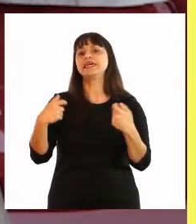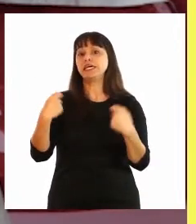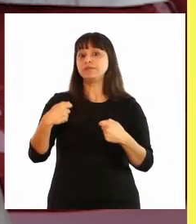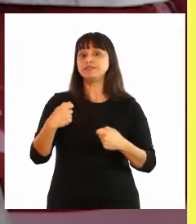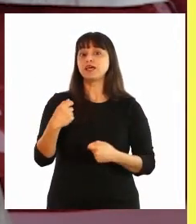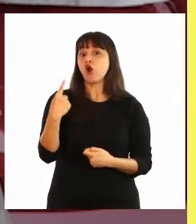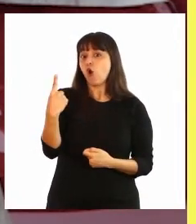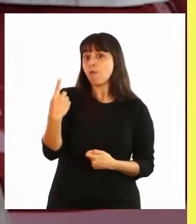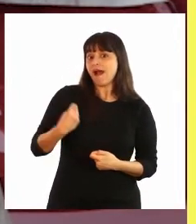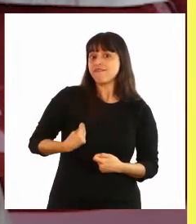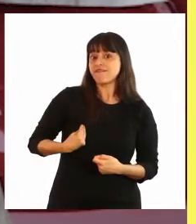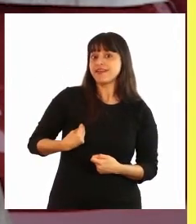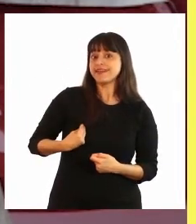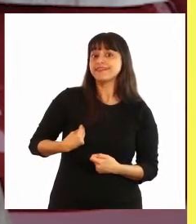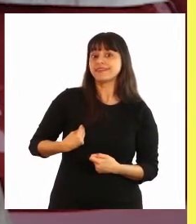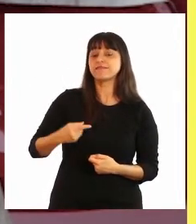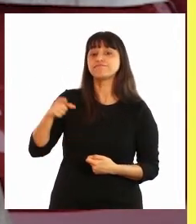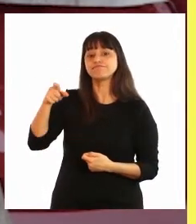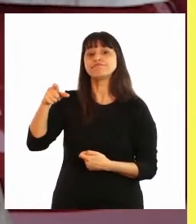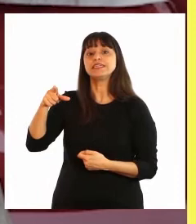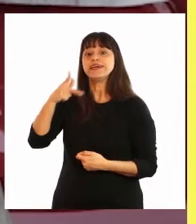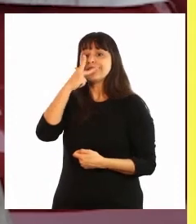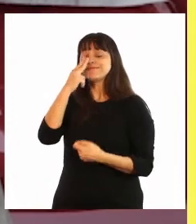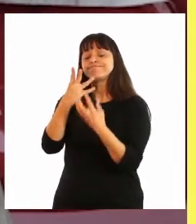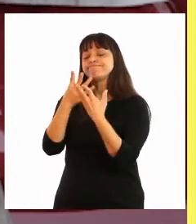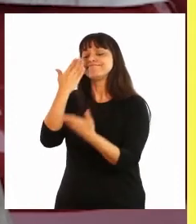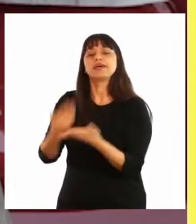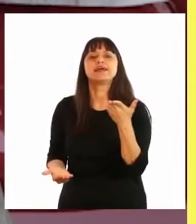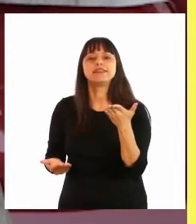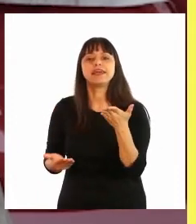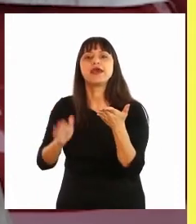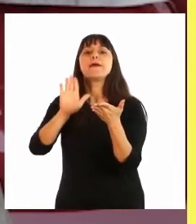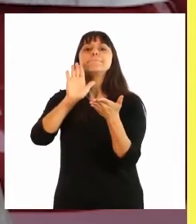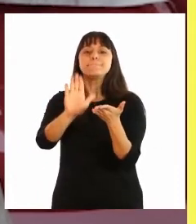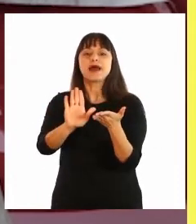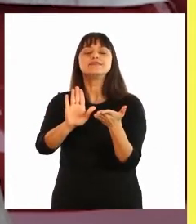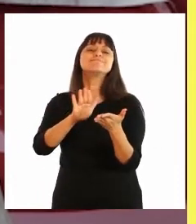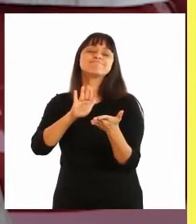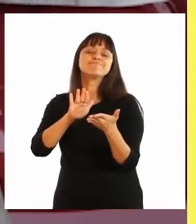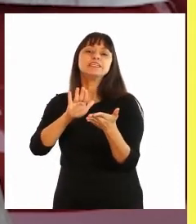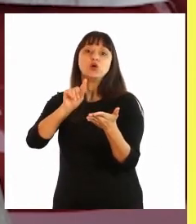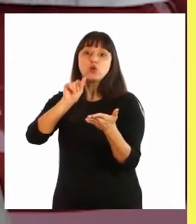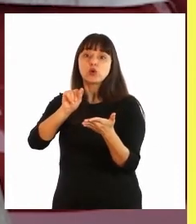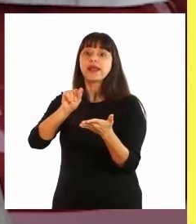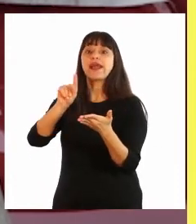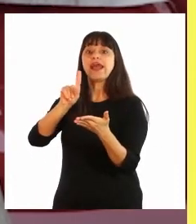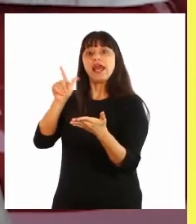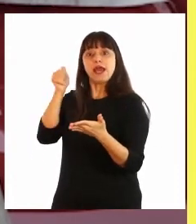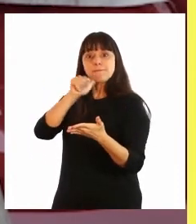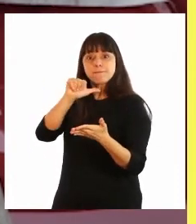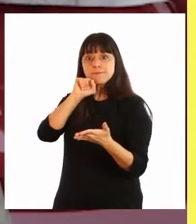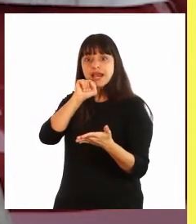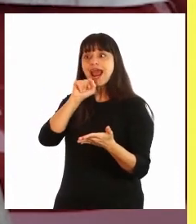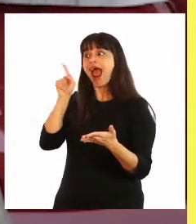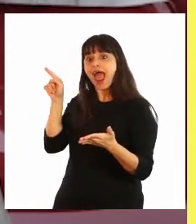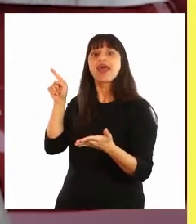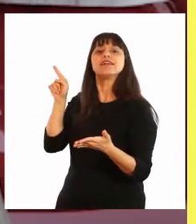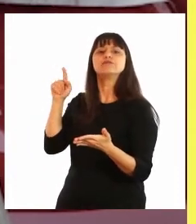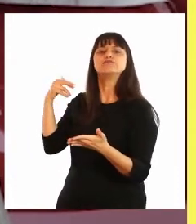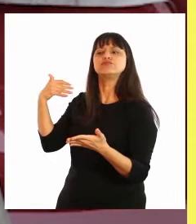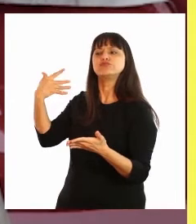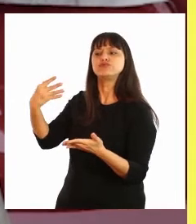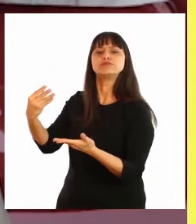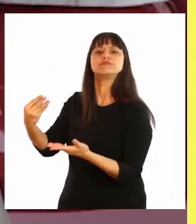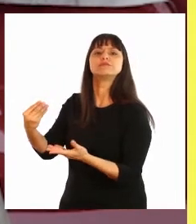vida indígena, o transporte, né, todo esse deslocamento de vida da minha mãe, e aí essa